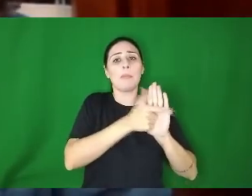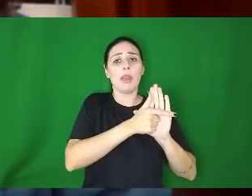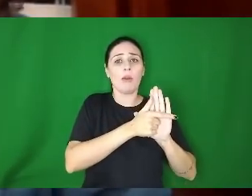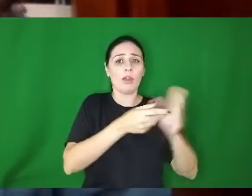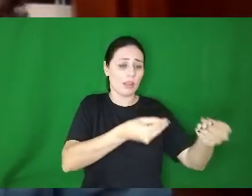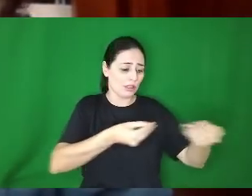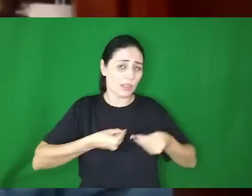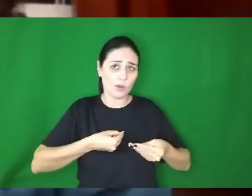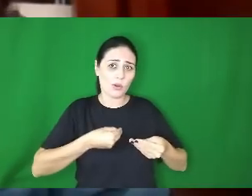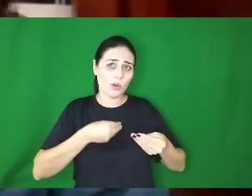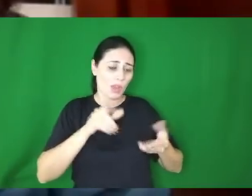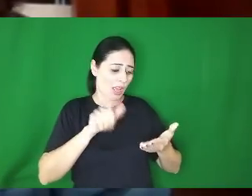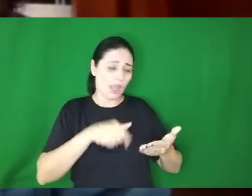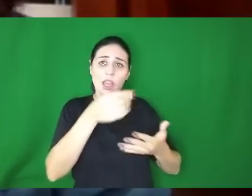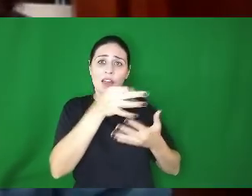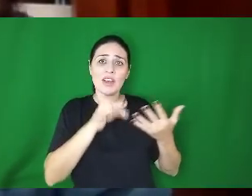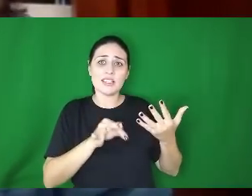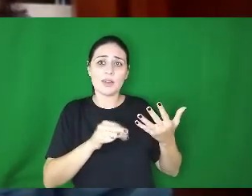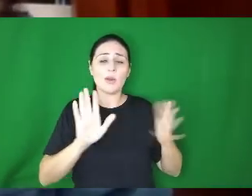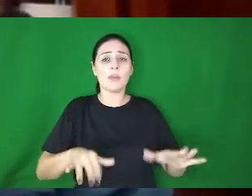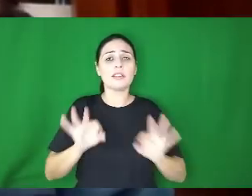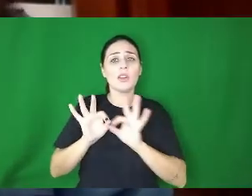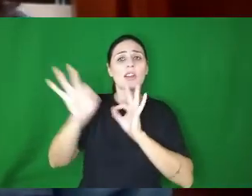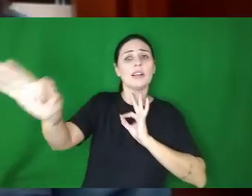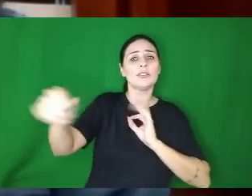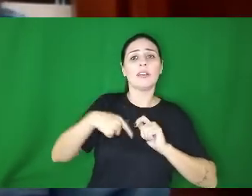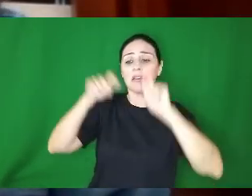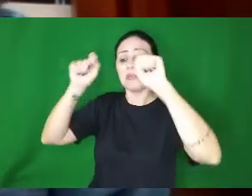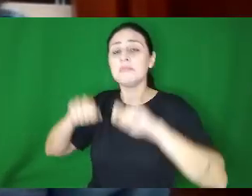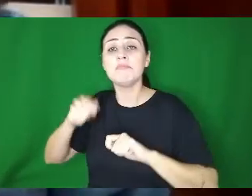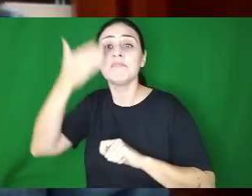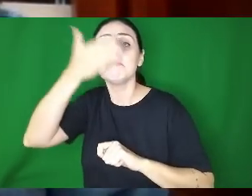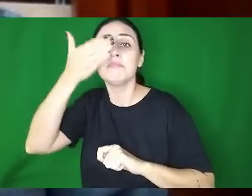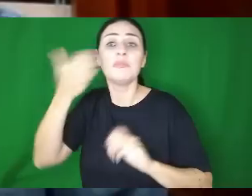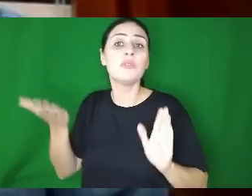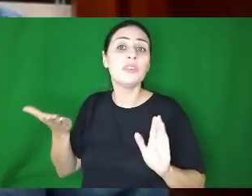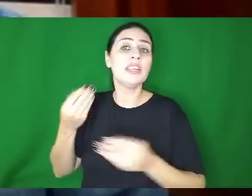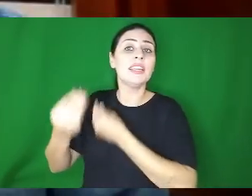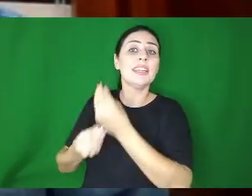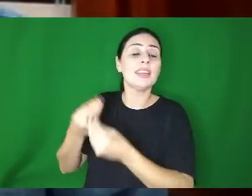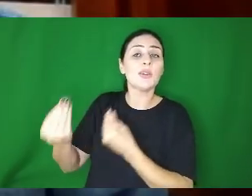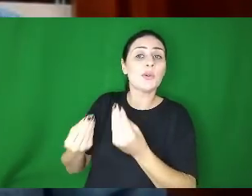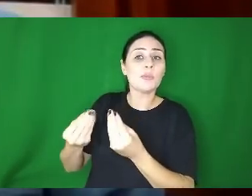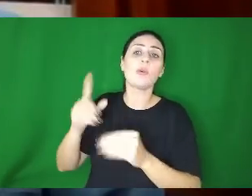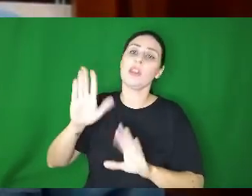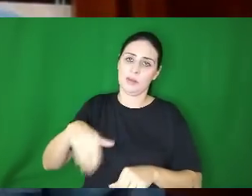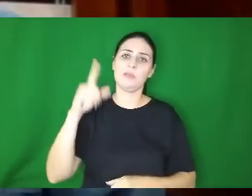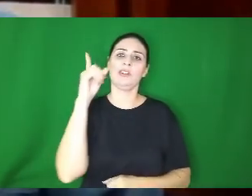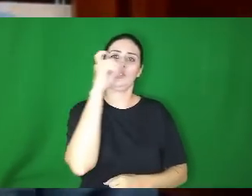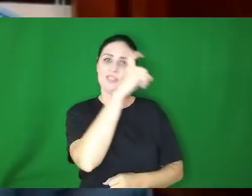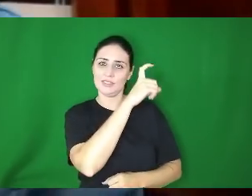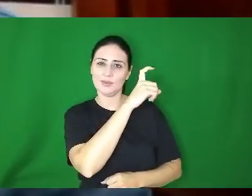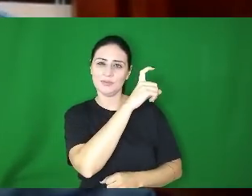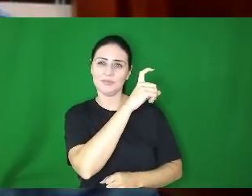importante porque nós não tivemos a criança na nossa frente para perceber o desempenho dela, porque quando você está em sala,